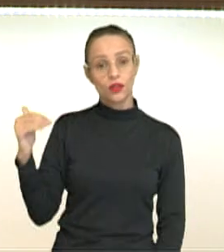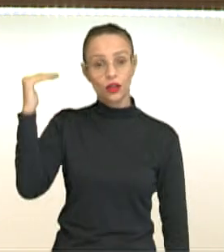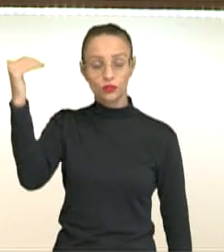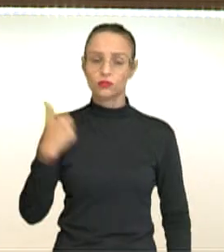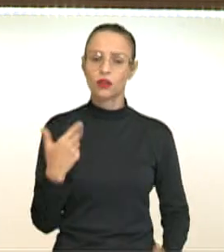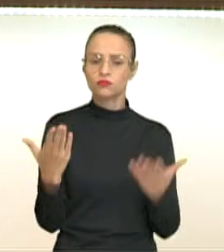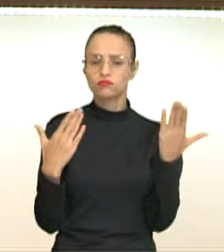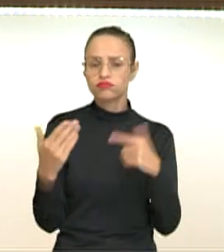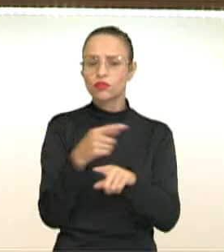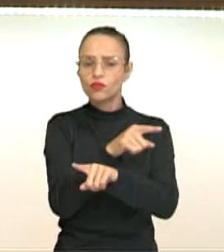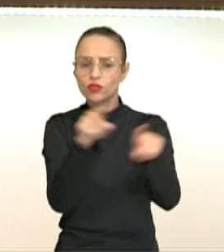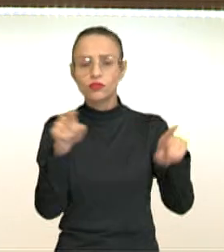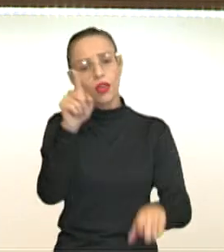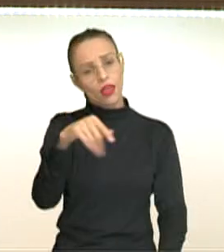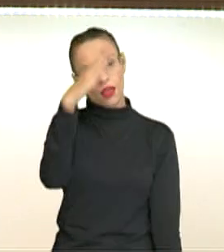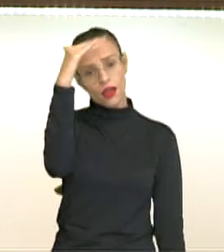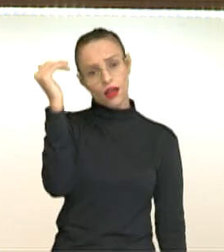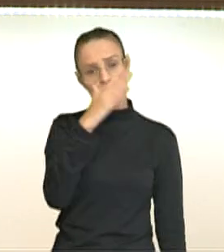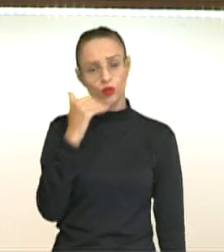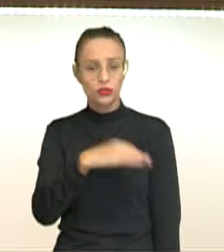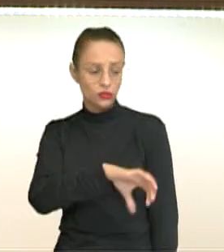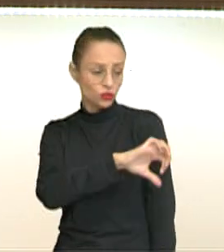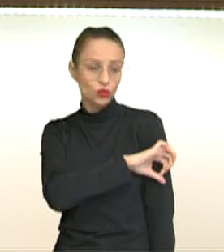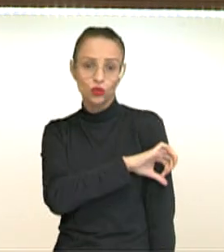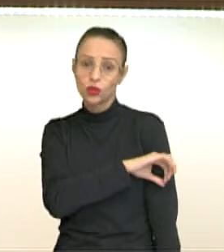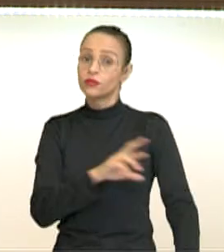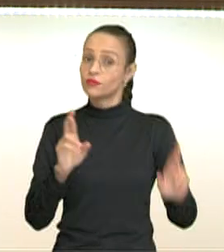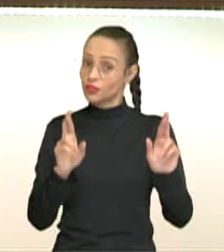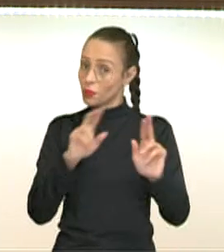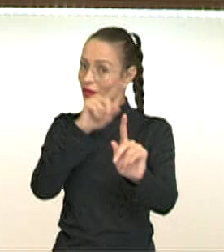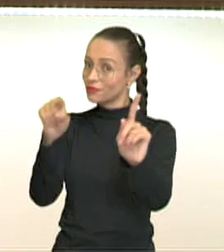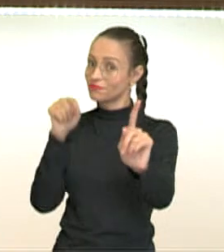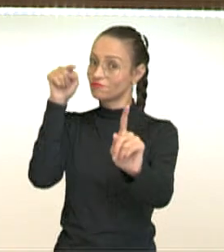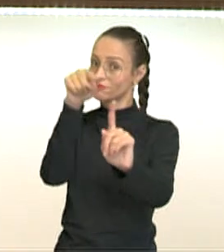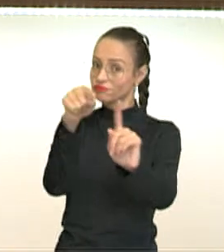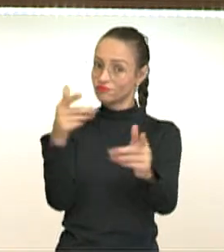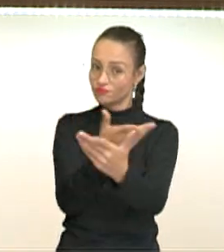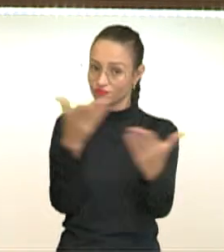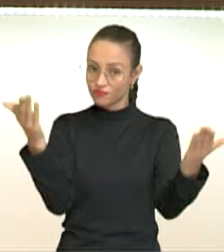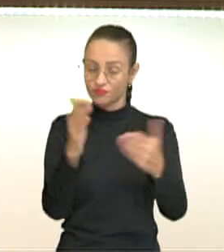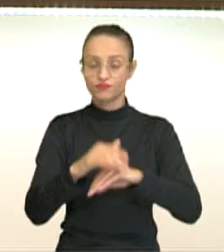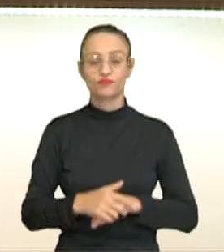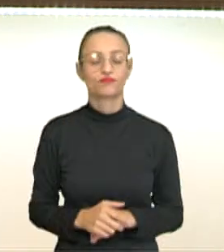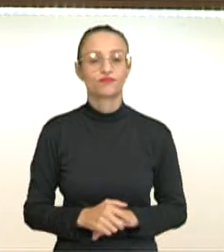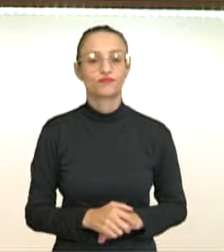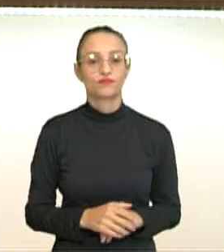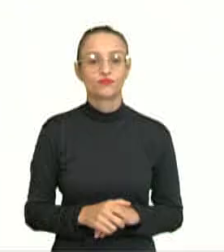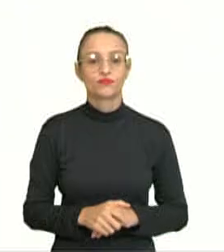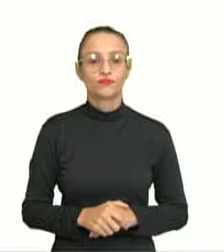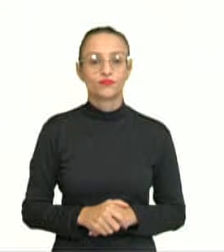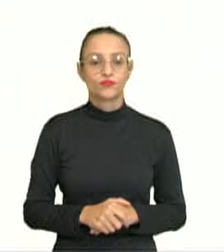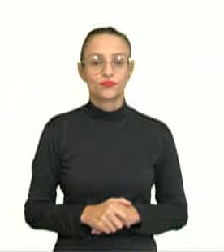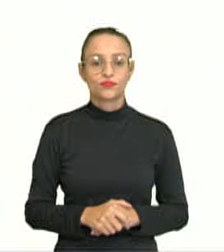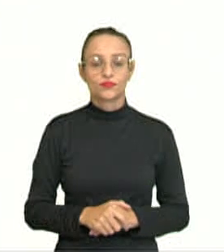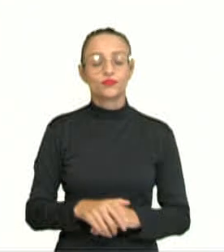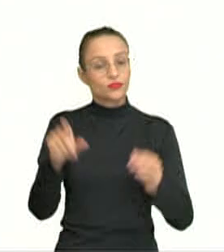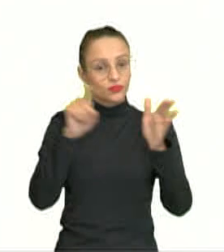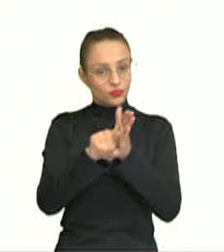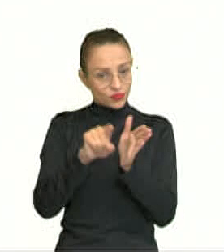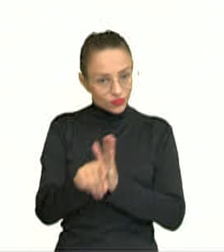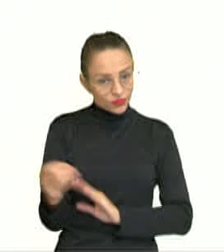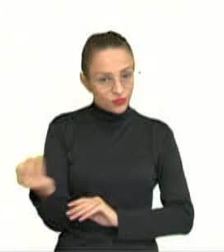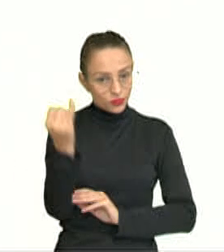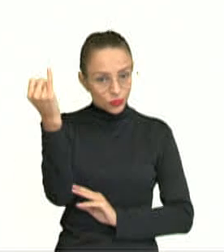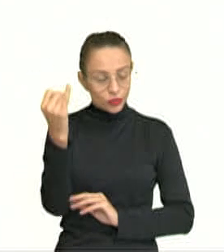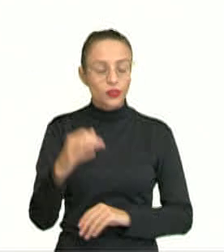com vocês que são adolescentes do 9º ano e espero estar atingindo o meu público-alvo. Perguntas importantes